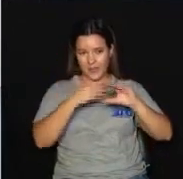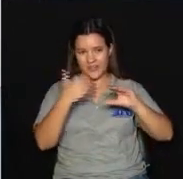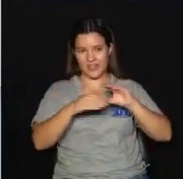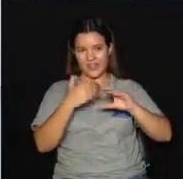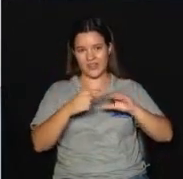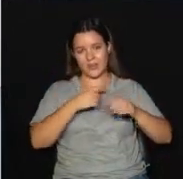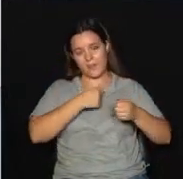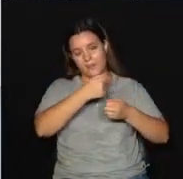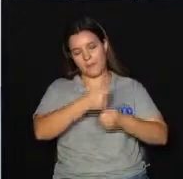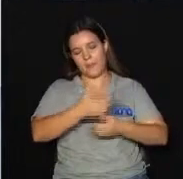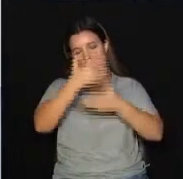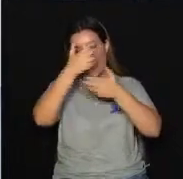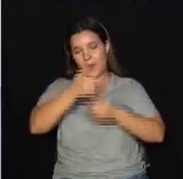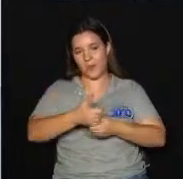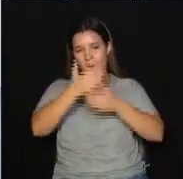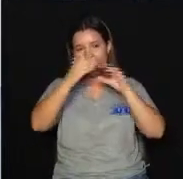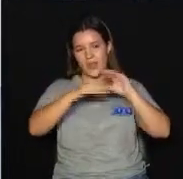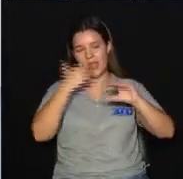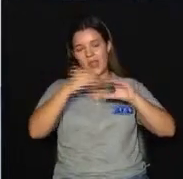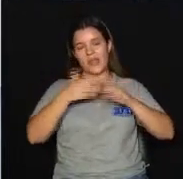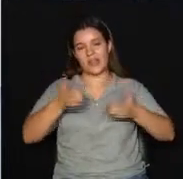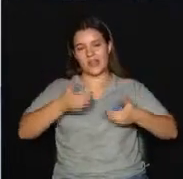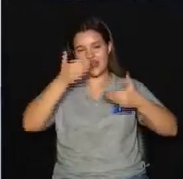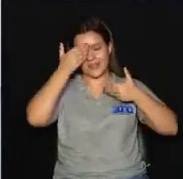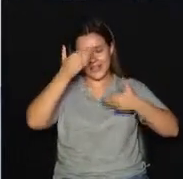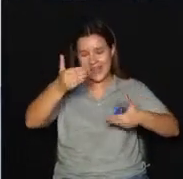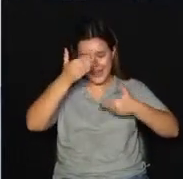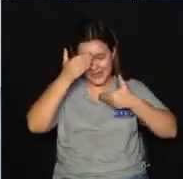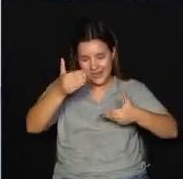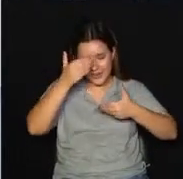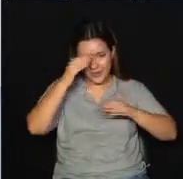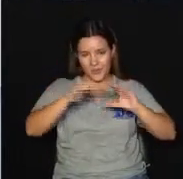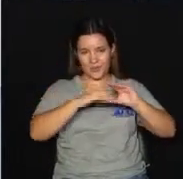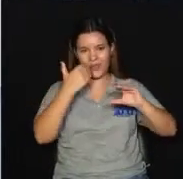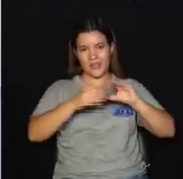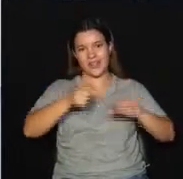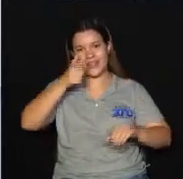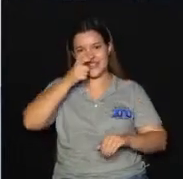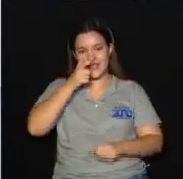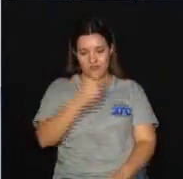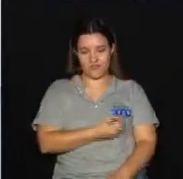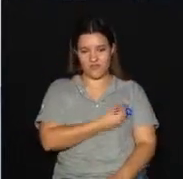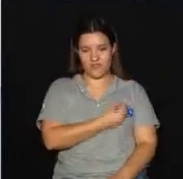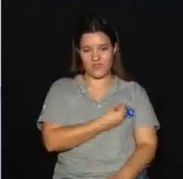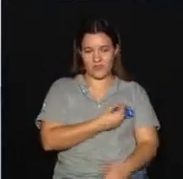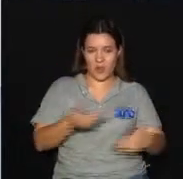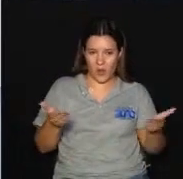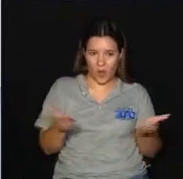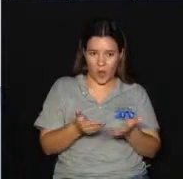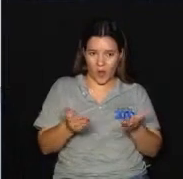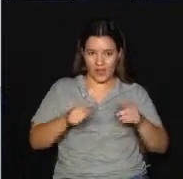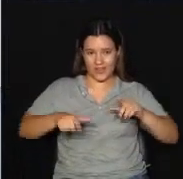mensagem, muitas pessoas enviando, eu quero agradecer a nossa imensa audiência no dia de hoje,